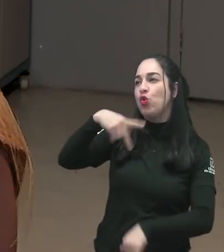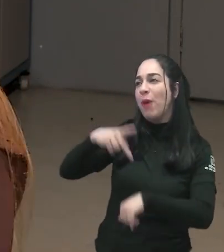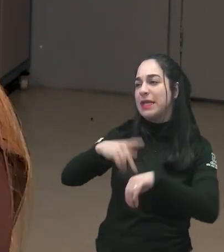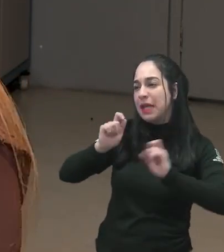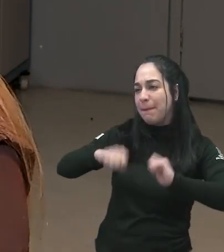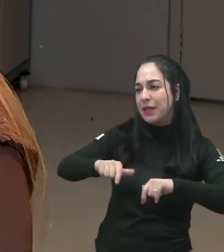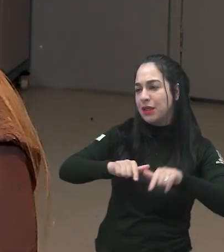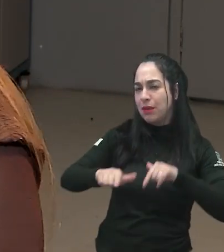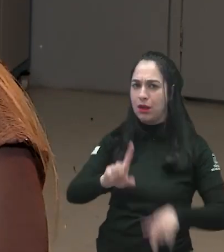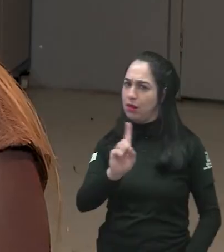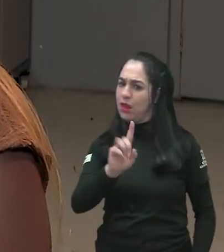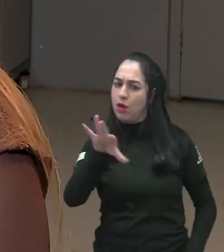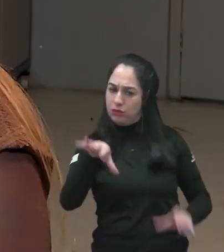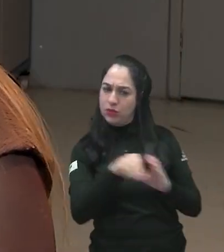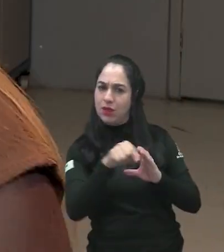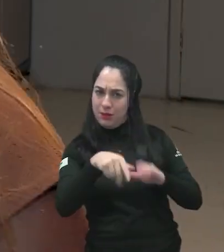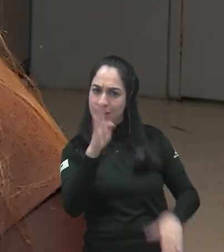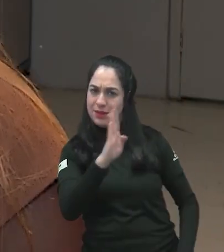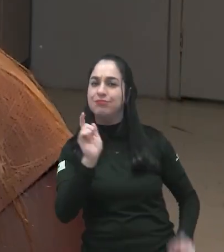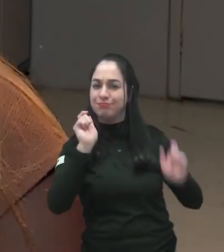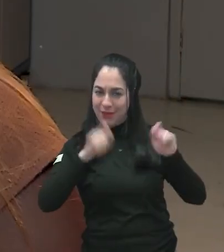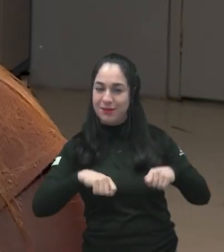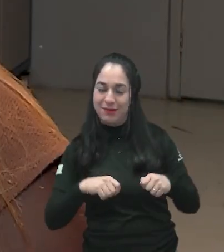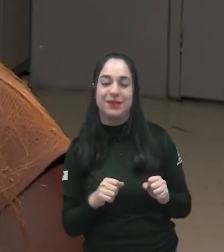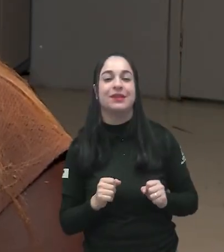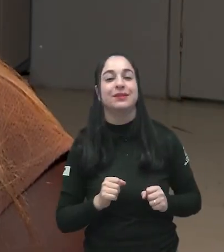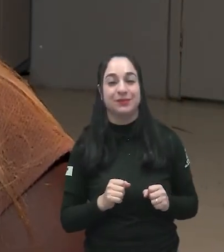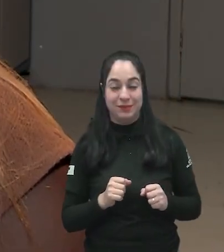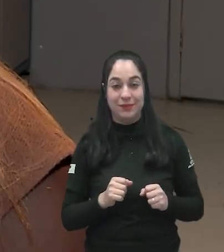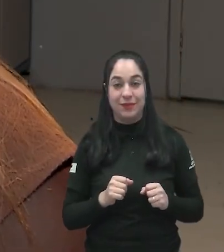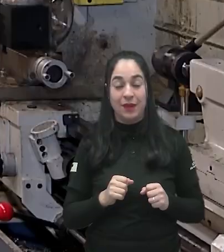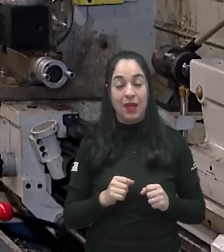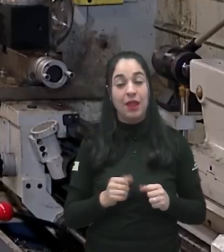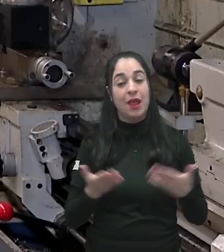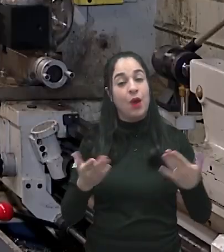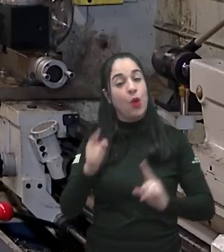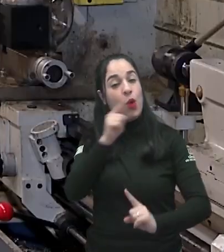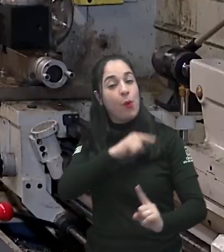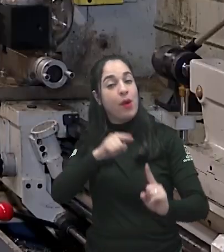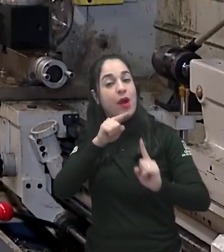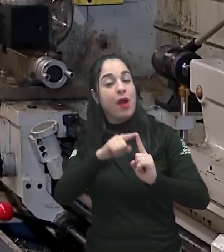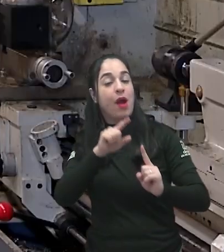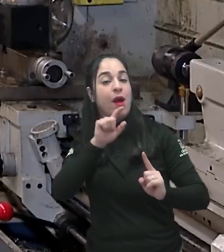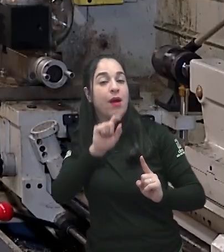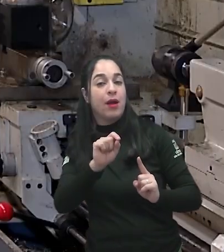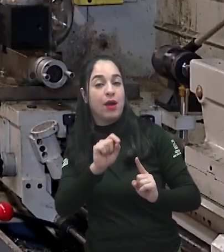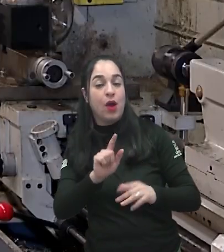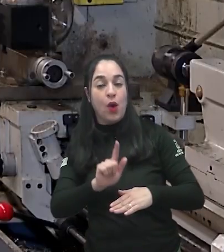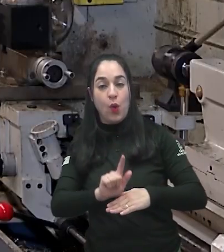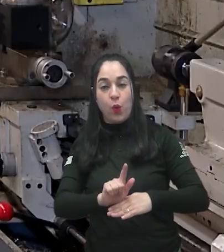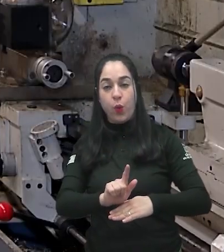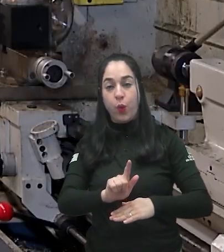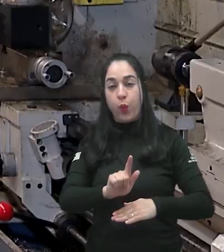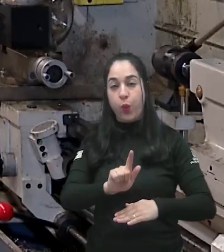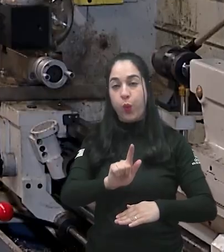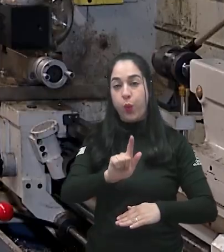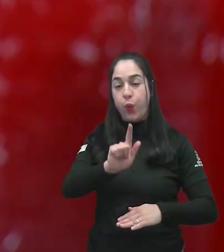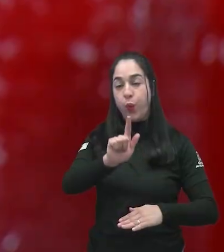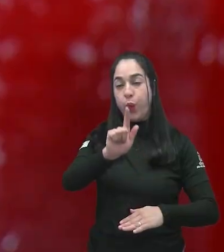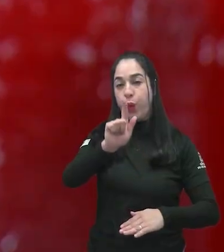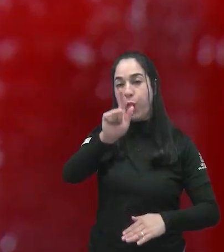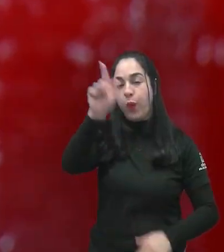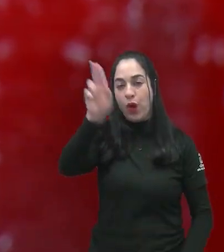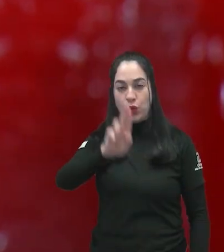fora e só podem trabalhar lá fora, e na verdade elas podem trabalhar aqui agora. Agora, o próximo objetivo é lançar o